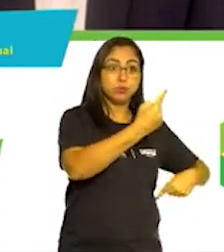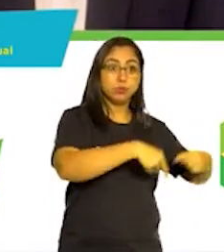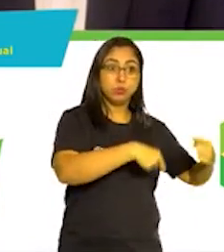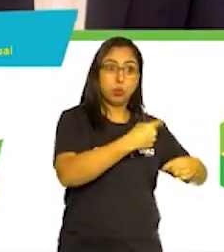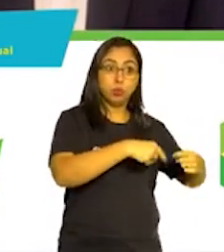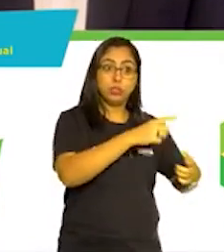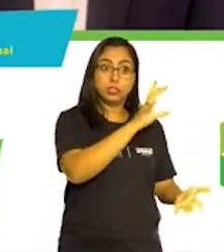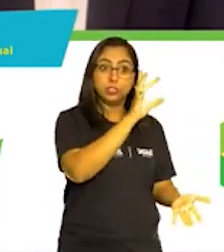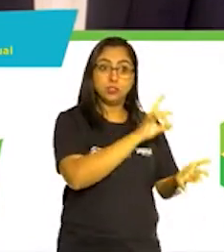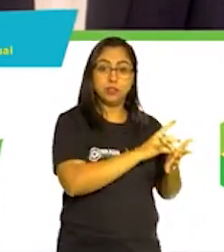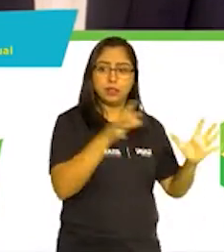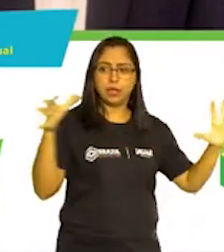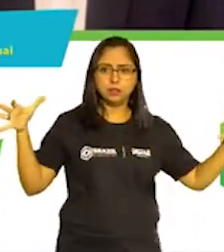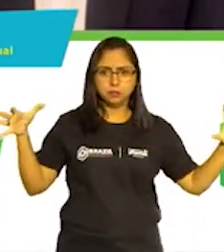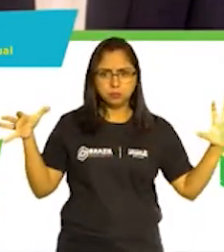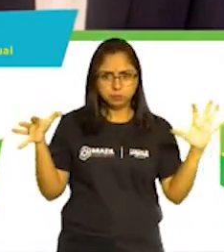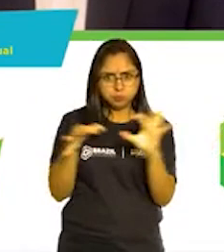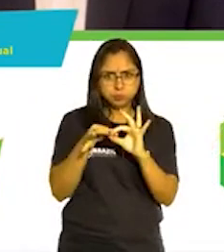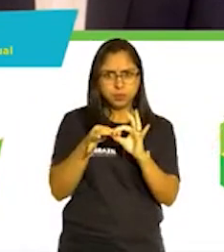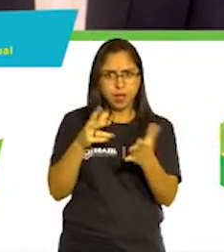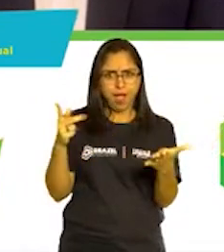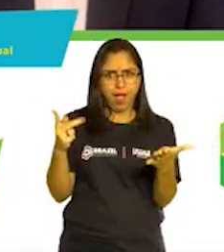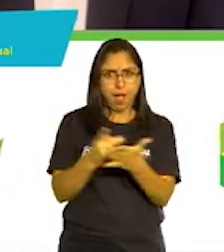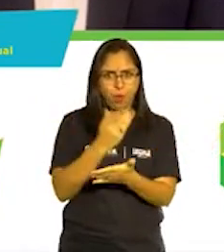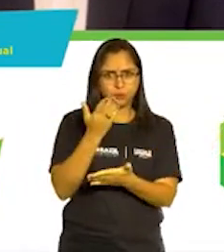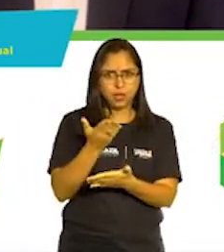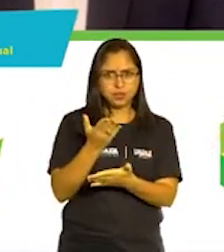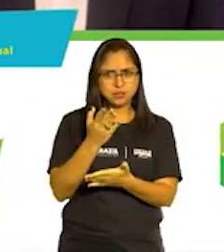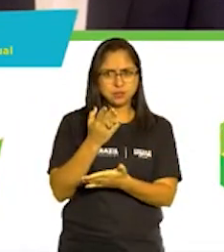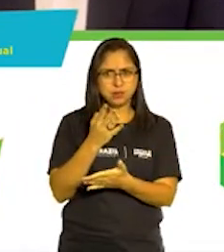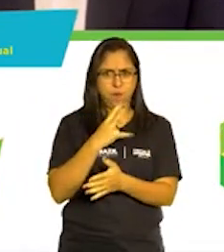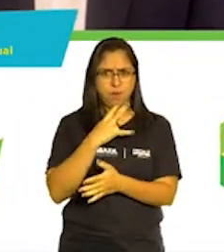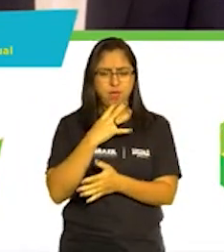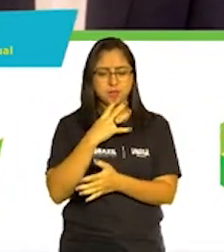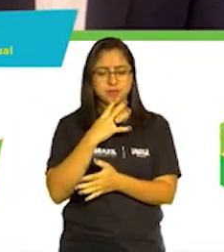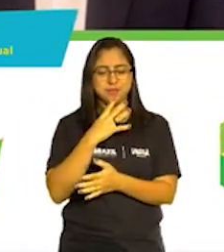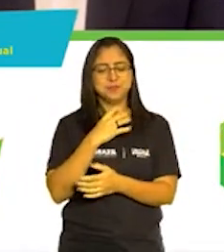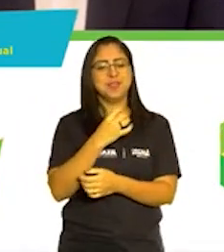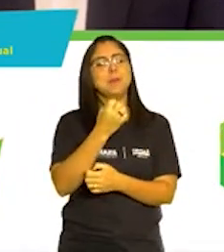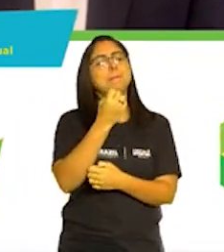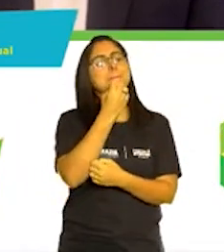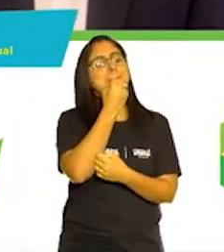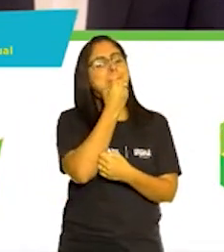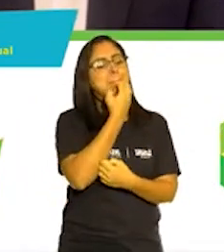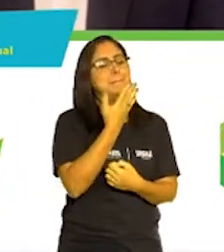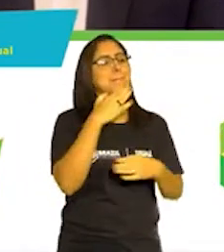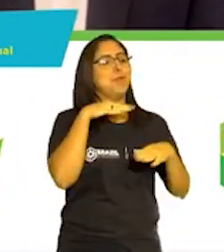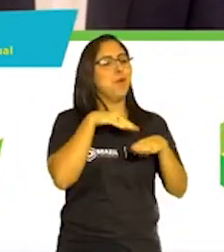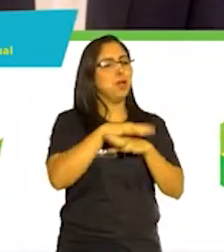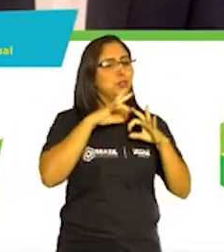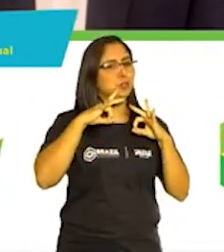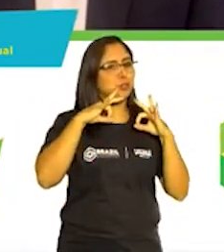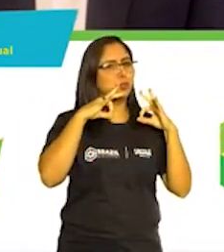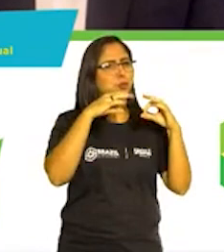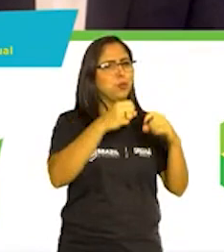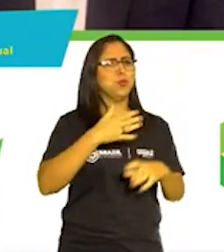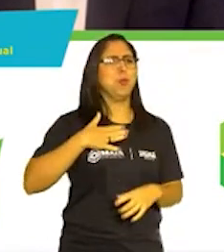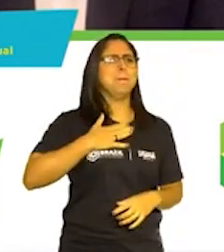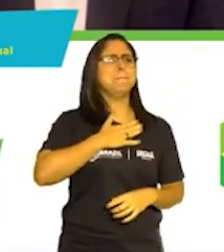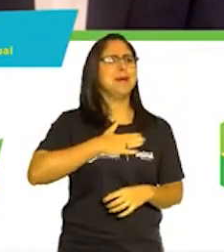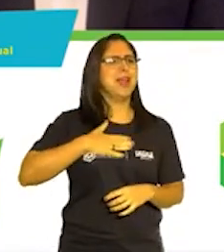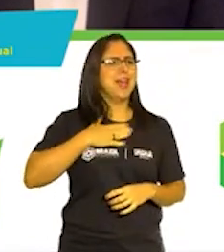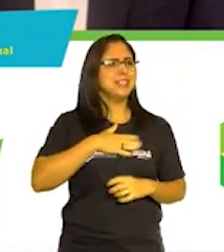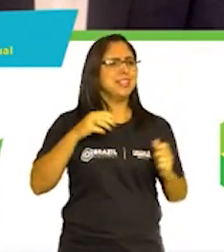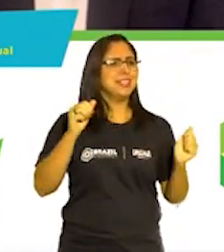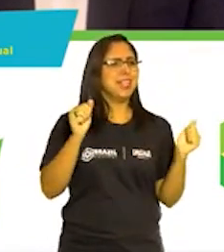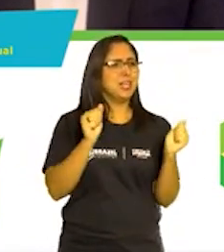em algum lugar? Bom, boa noite a todo mundo aí, um prazer estar com meus amigos Mansueto, Ricardo Paes Barros, do Conselho